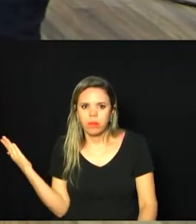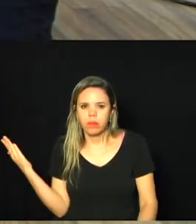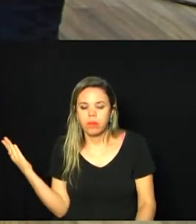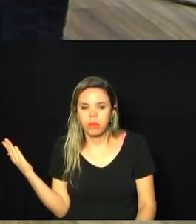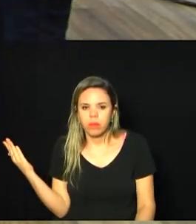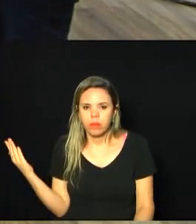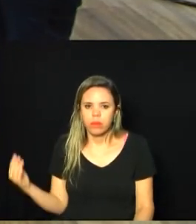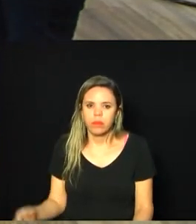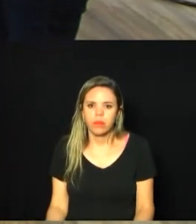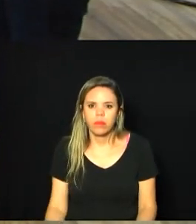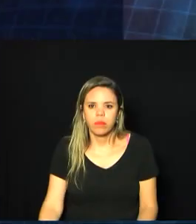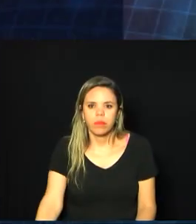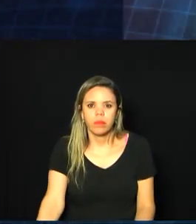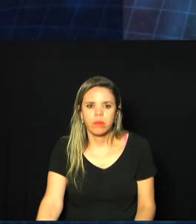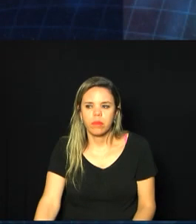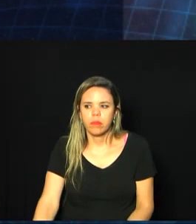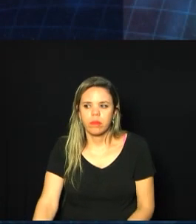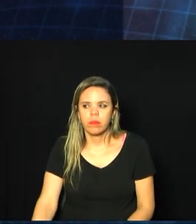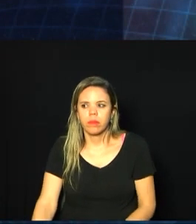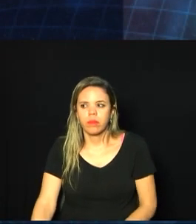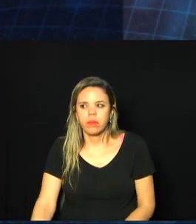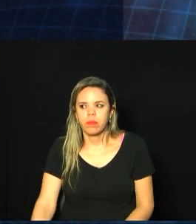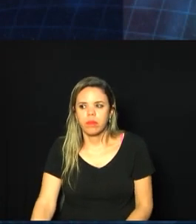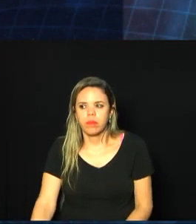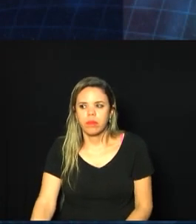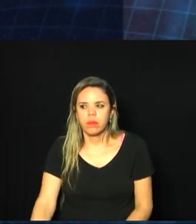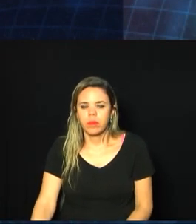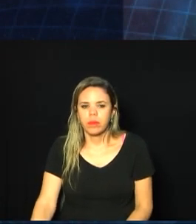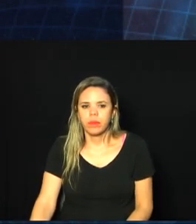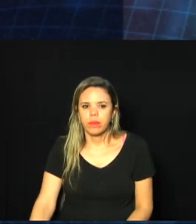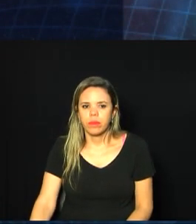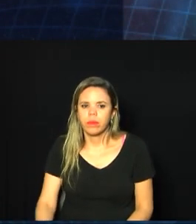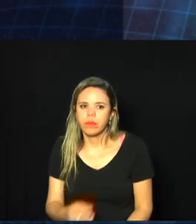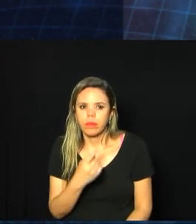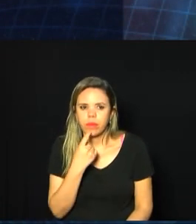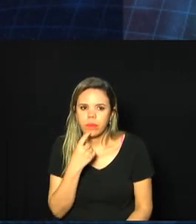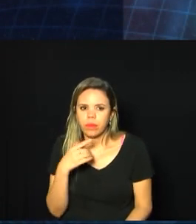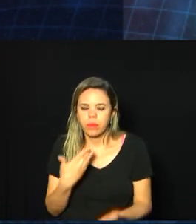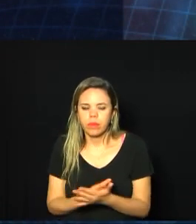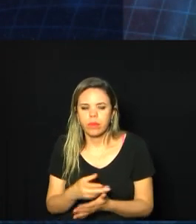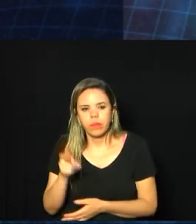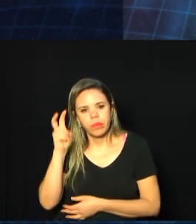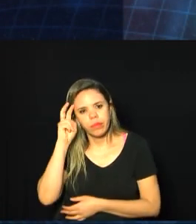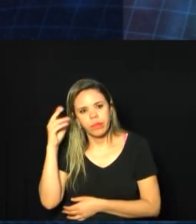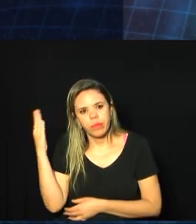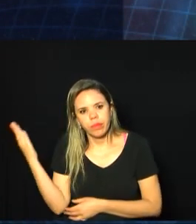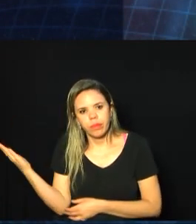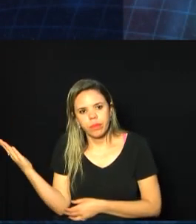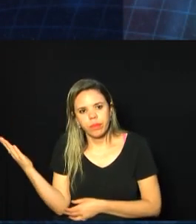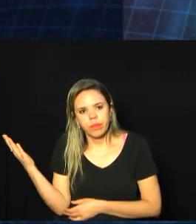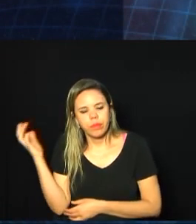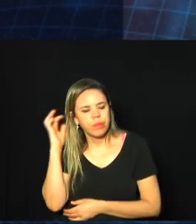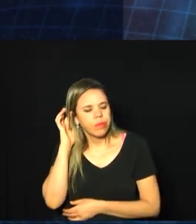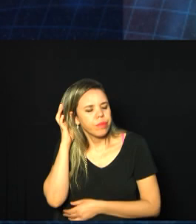são 11.281 mortes confirmadas. E Campinas, até esta quinta-feira,